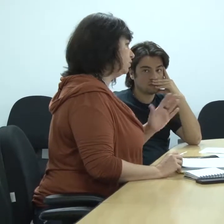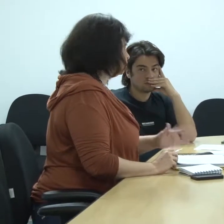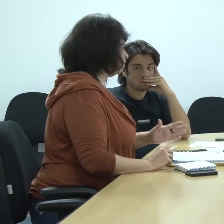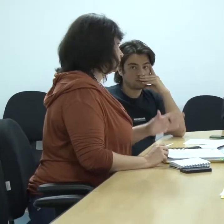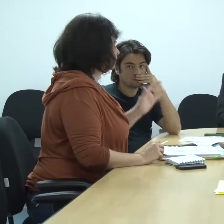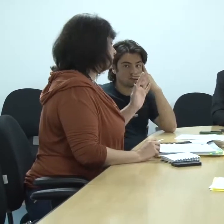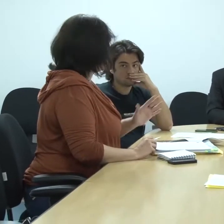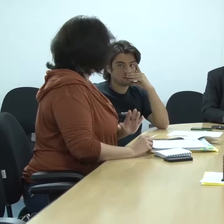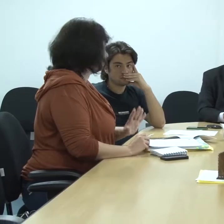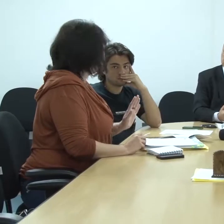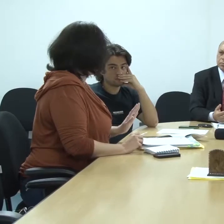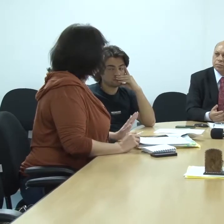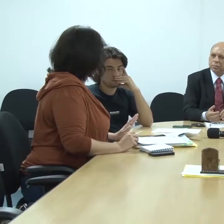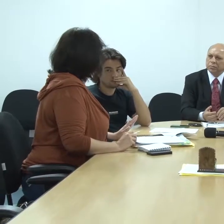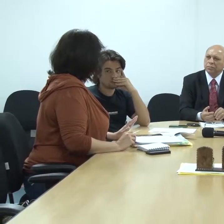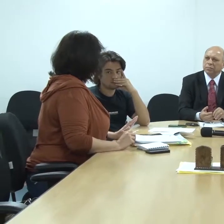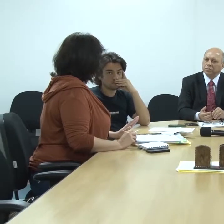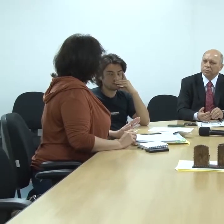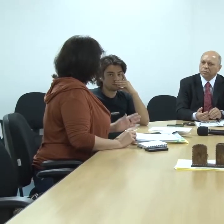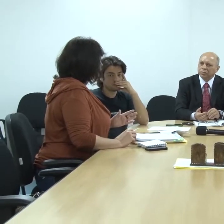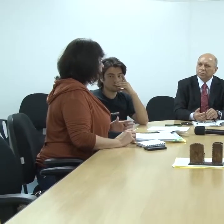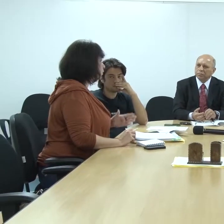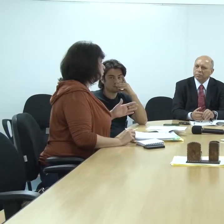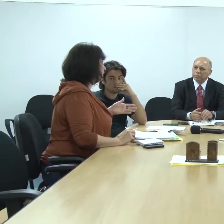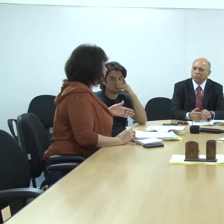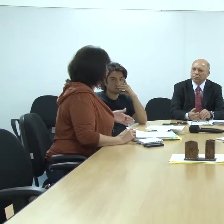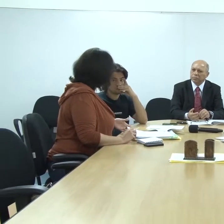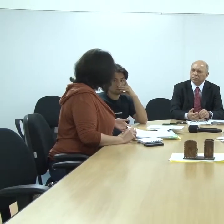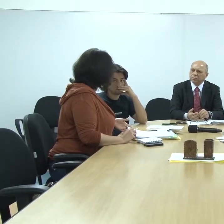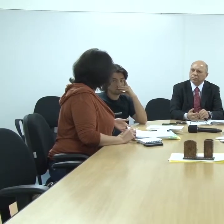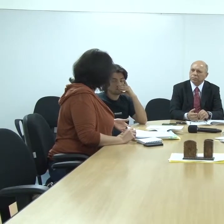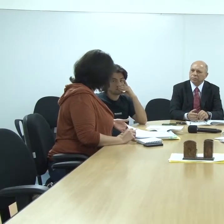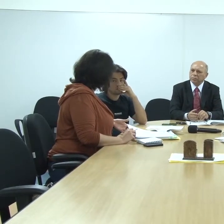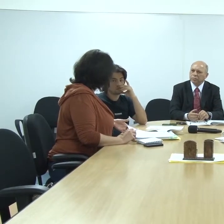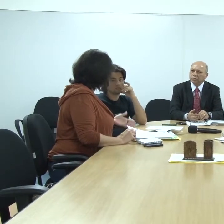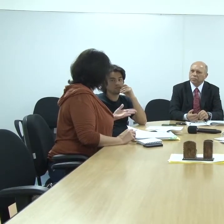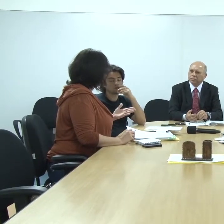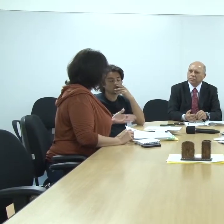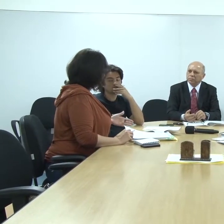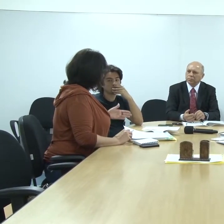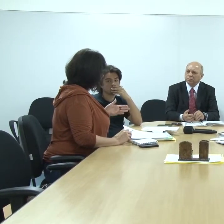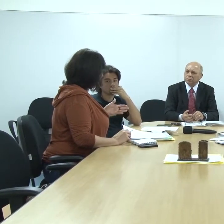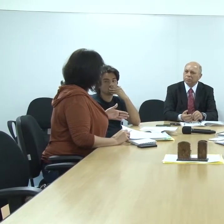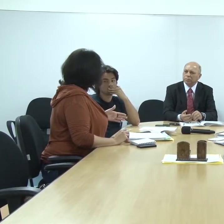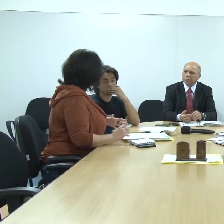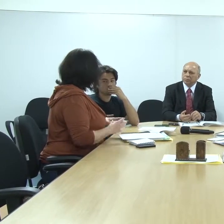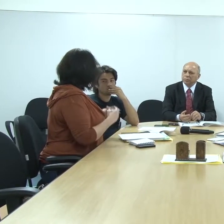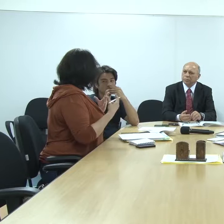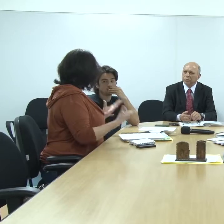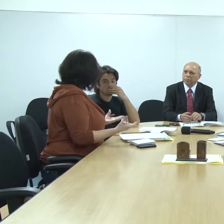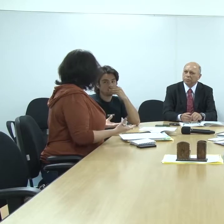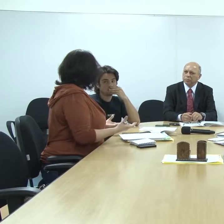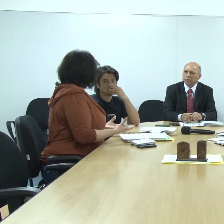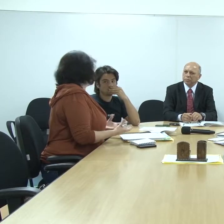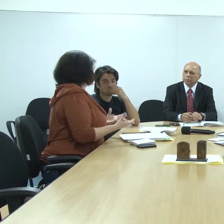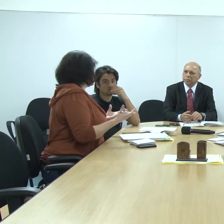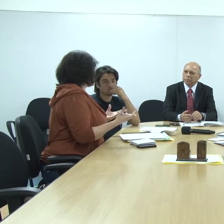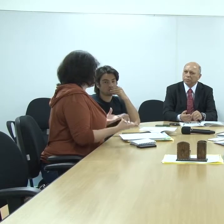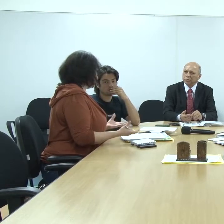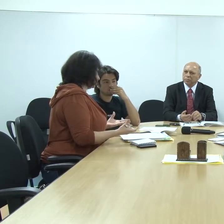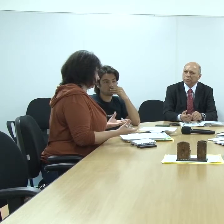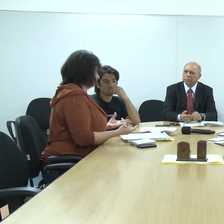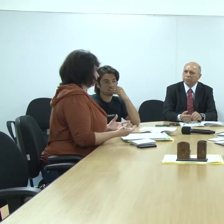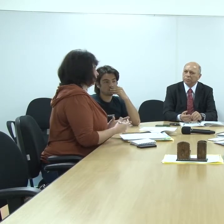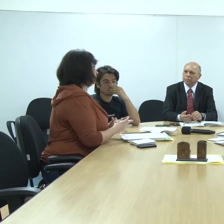baixo impacto, outra para médio e outra para alto. Né? Guarulhos, pelo porte da cidade, pela estrutura de meio ambiente